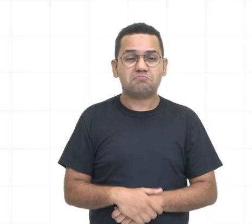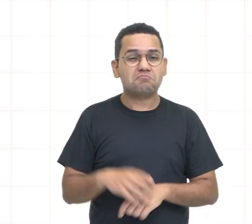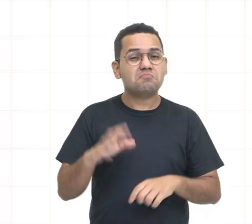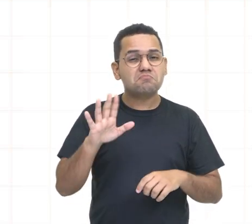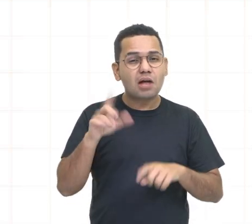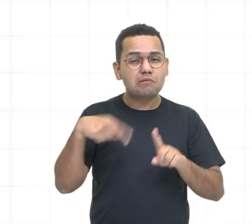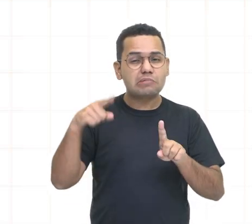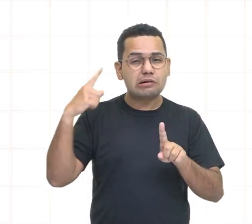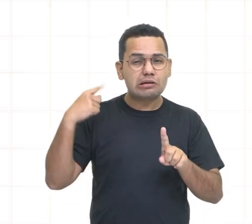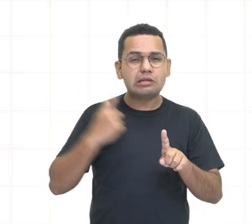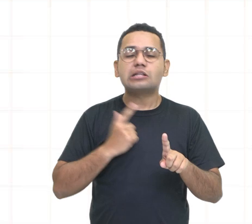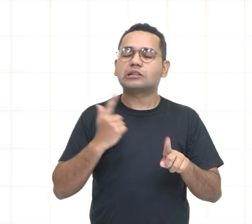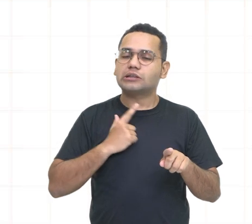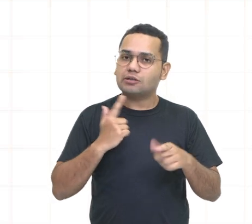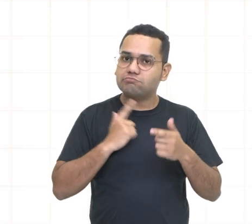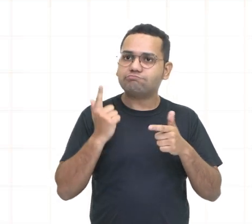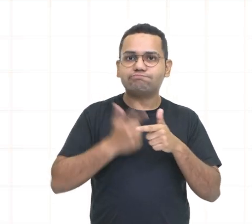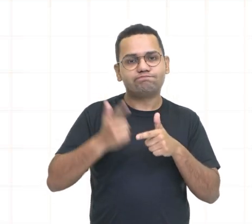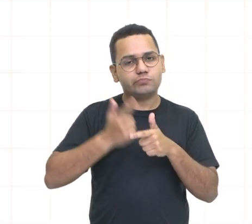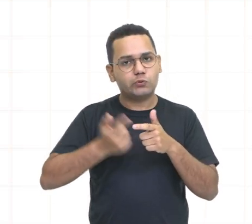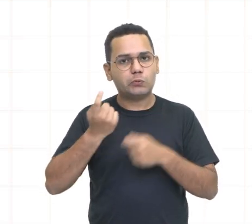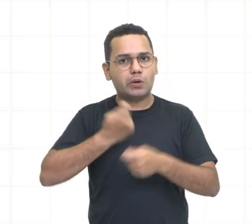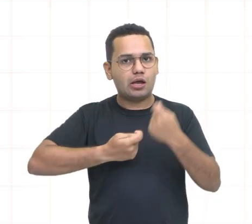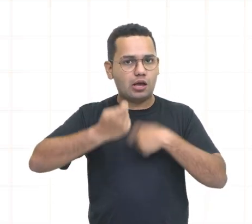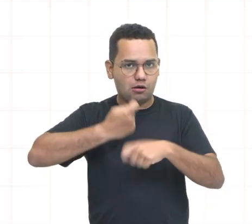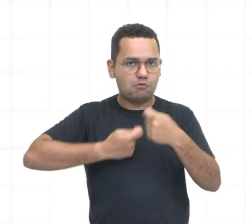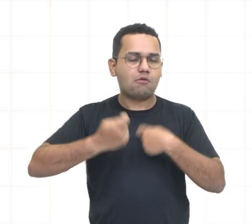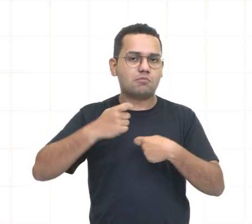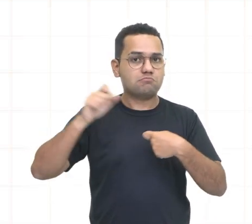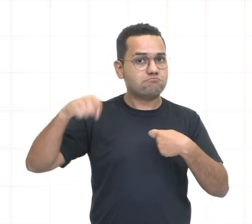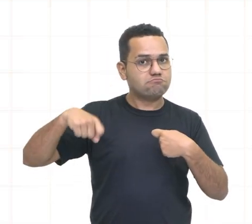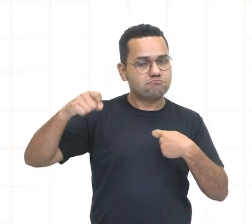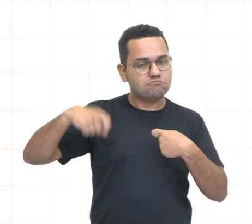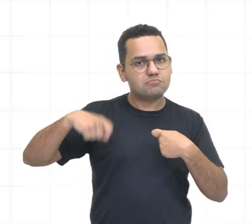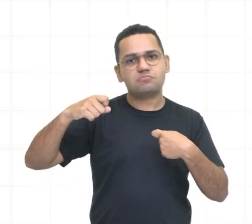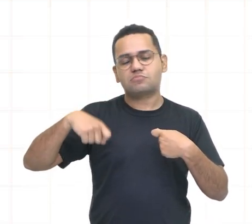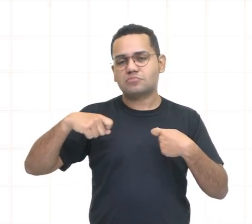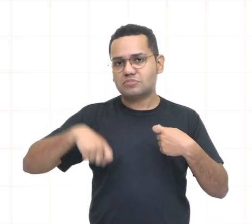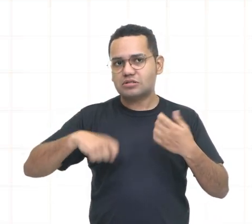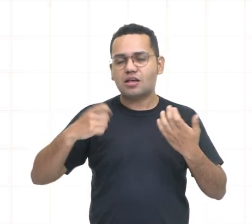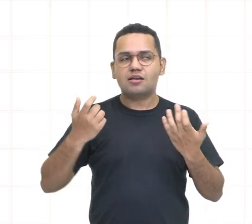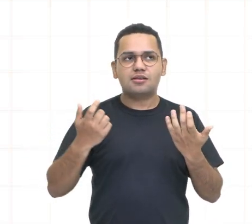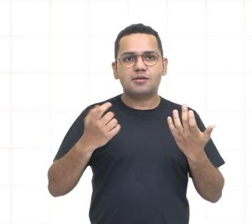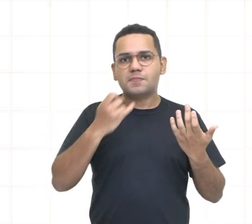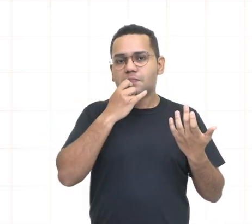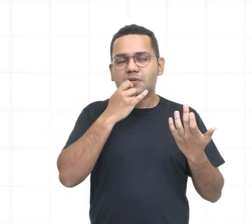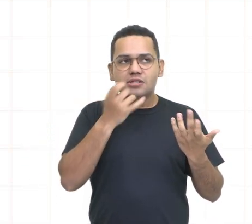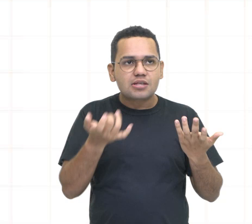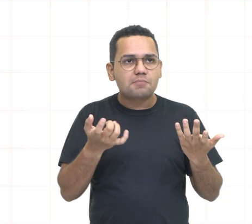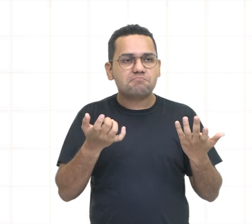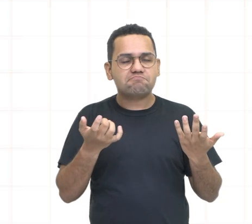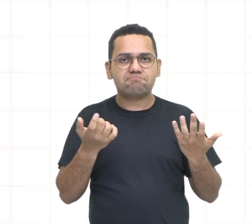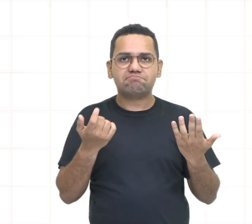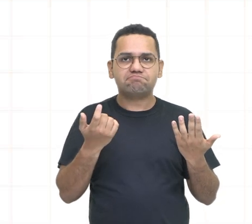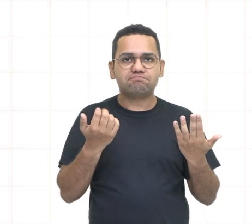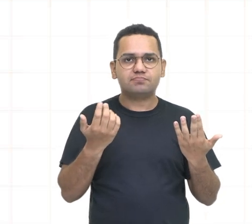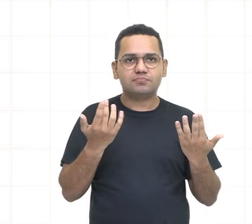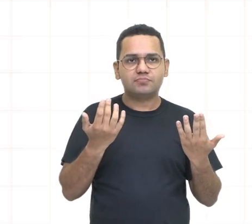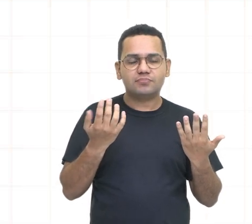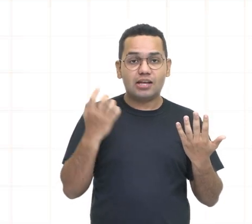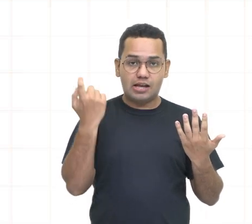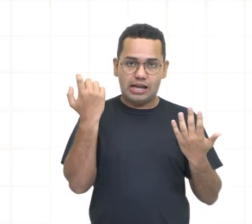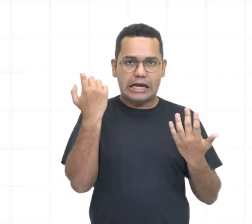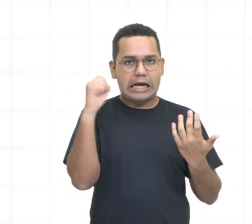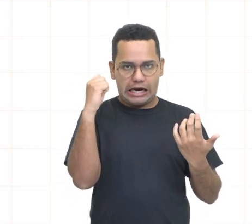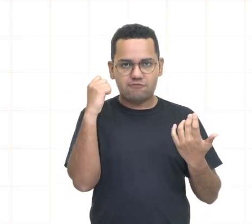avassaladoras no campo econômico, justamente por ter aderido ao quê? A empréstimos para mudar,